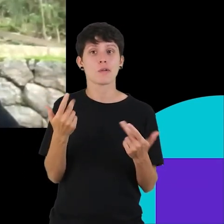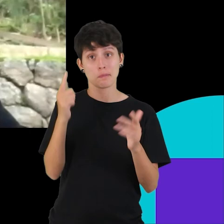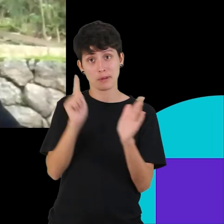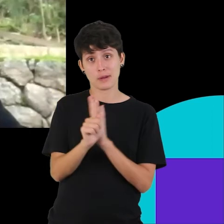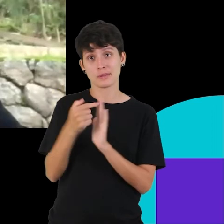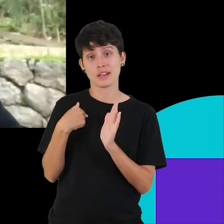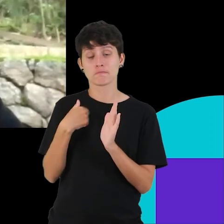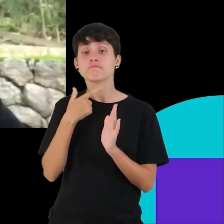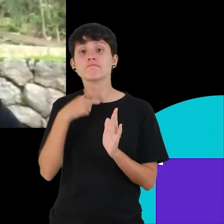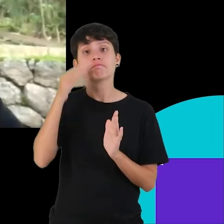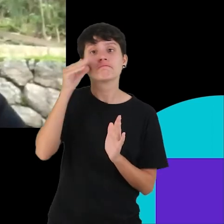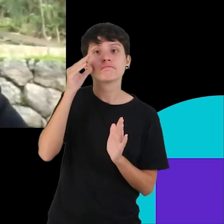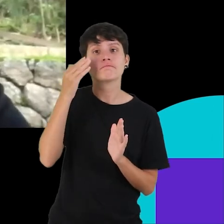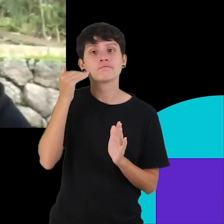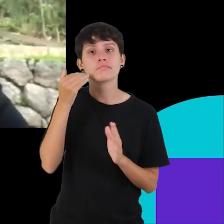arriscar.